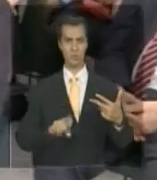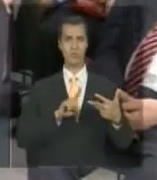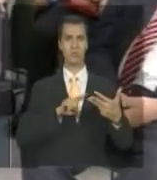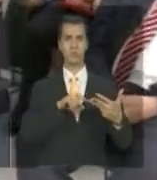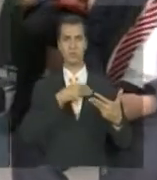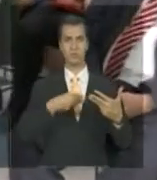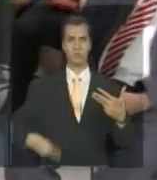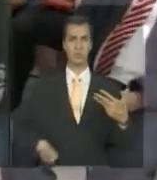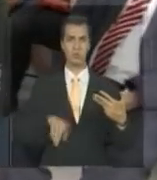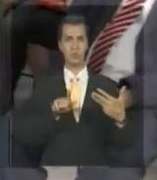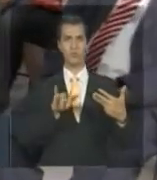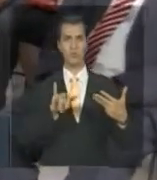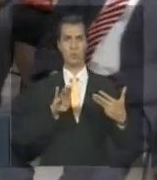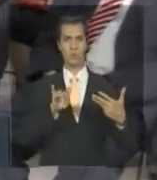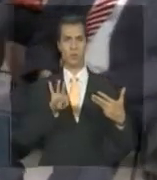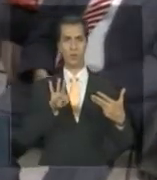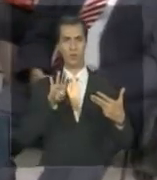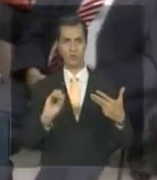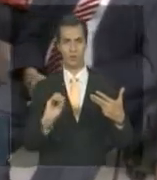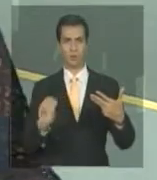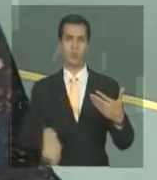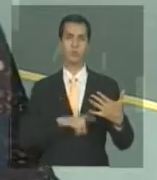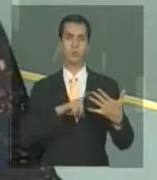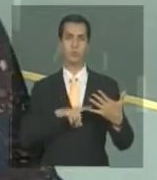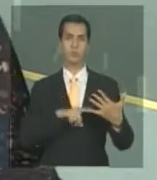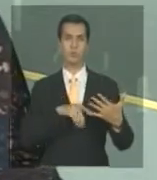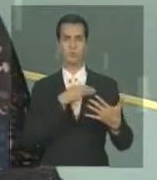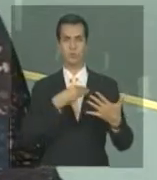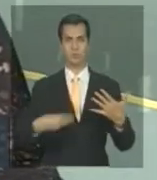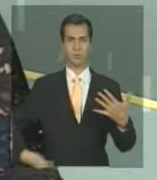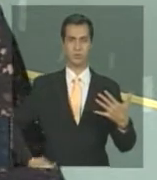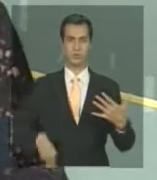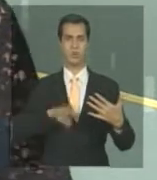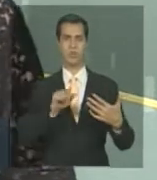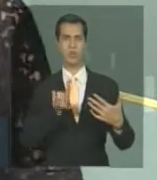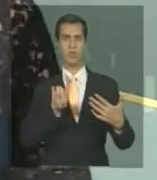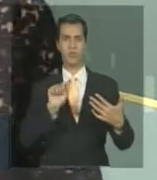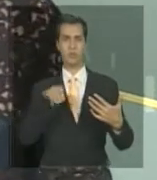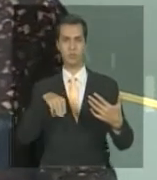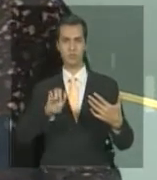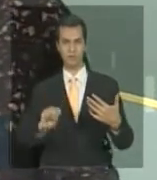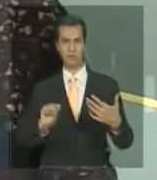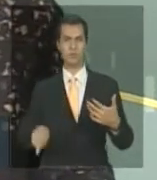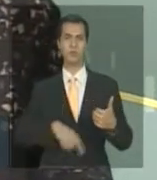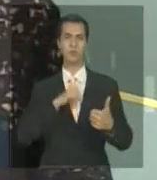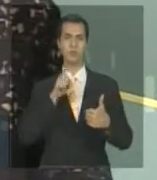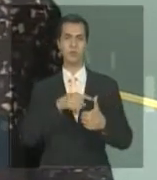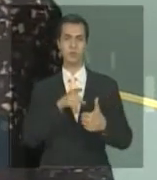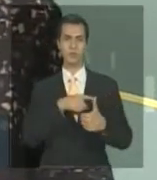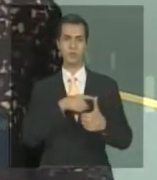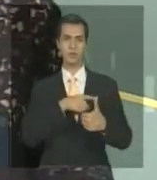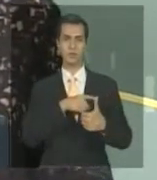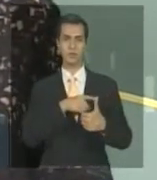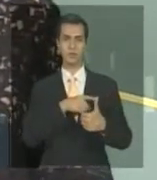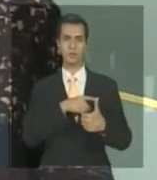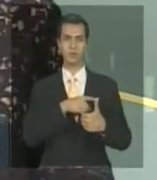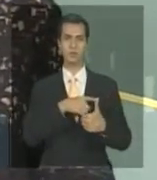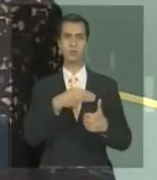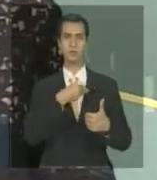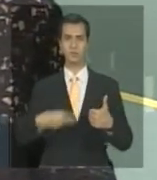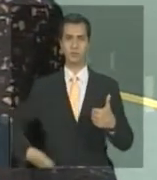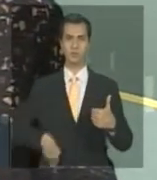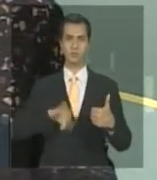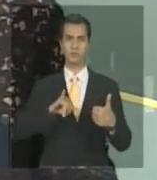Gilberto Carvalho, da Secretaria-Geral, Luiz Inácio Adams, advogado-geral da União, e